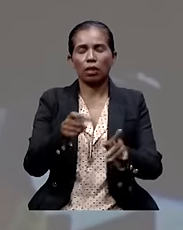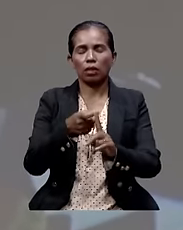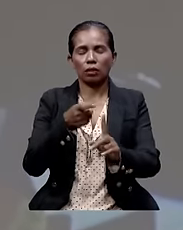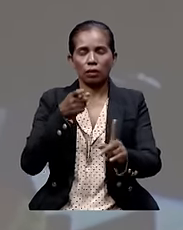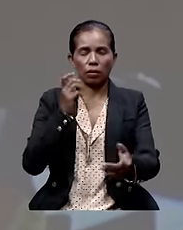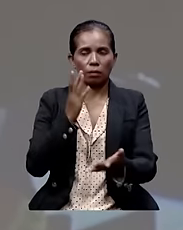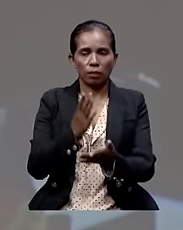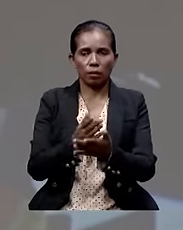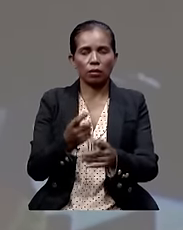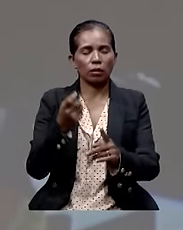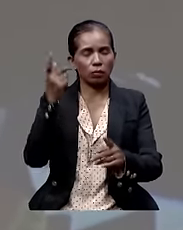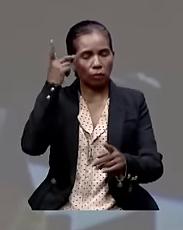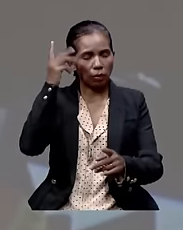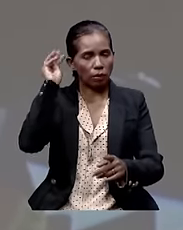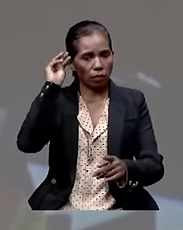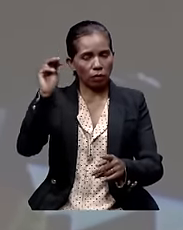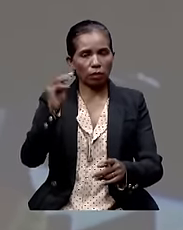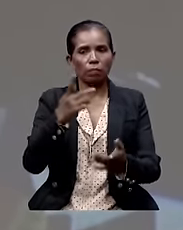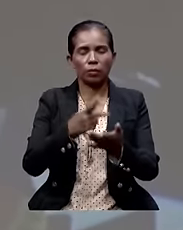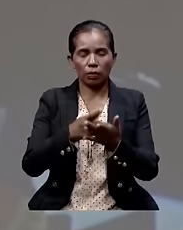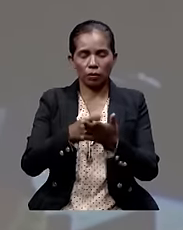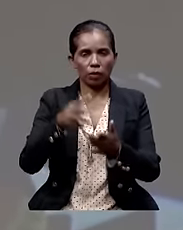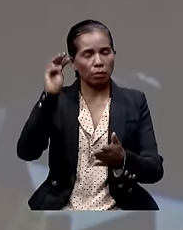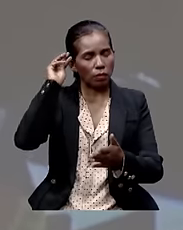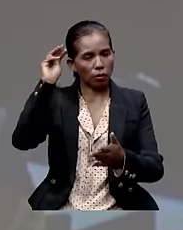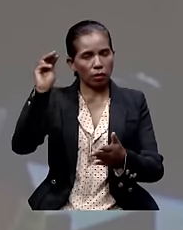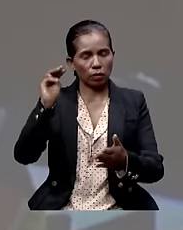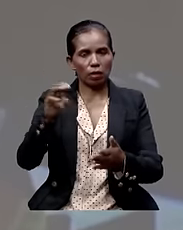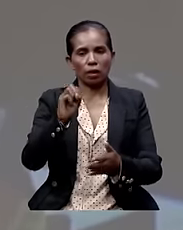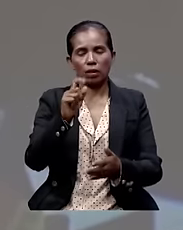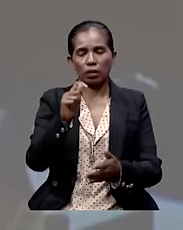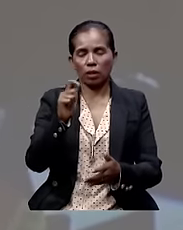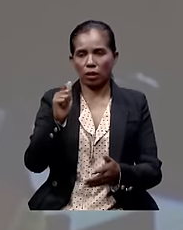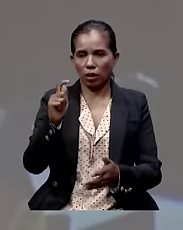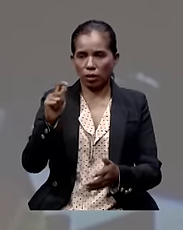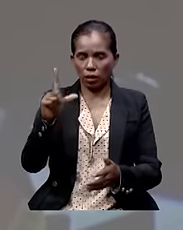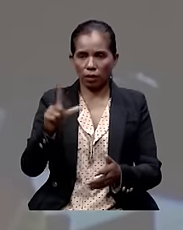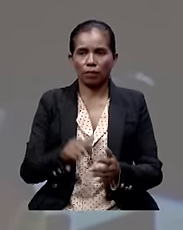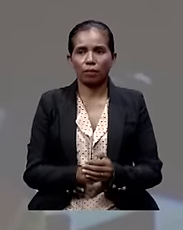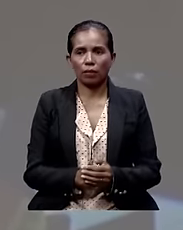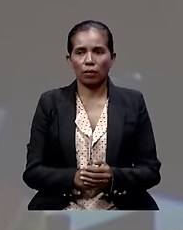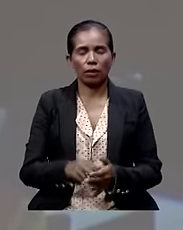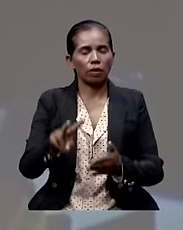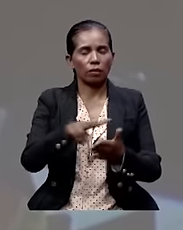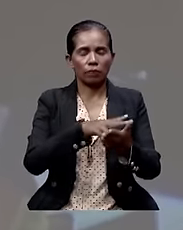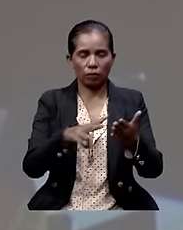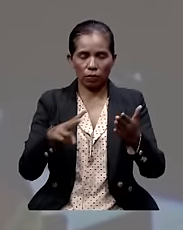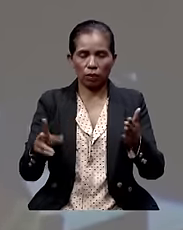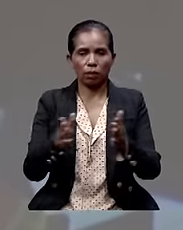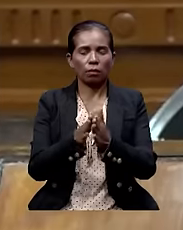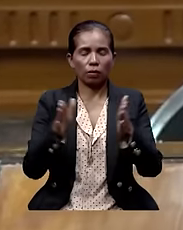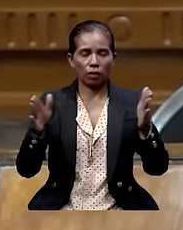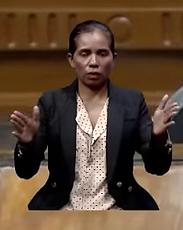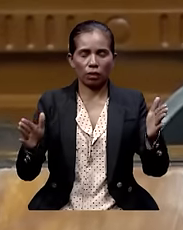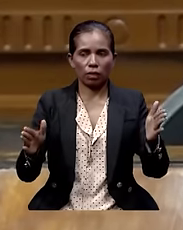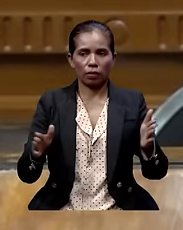exonerado pelo primeiro-ministro, sob proposta do ministro da Administração Estatal. Nenhuma violação